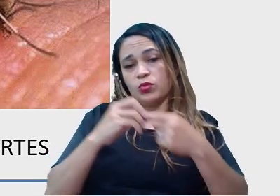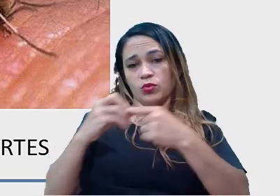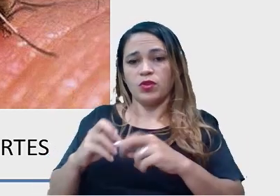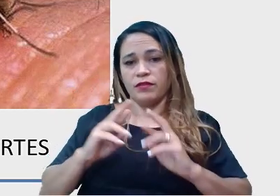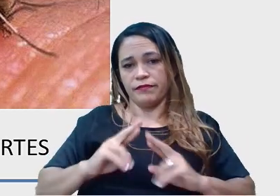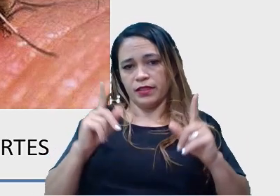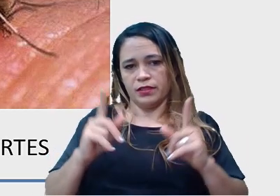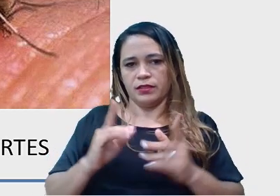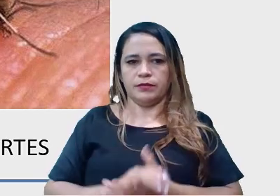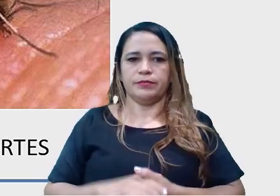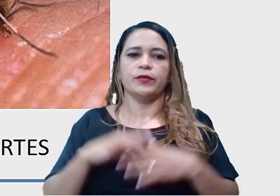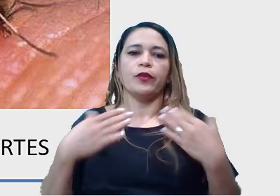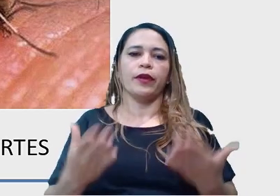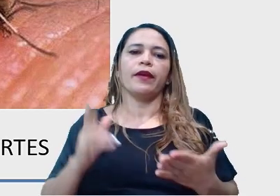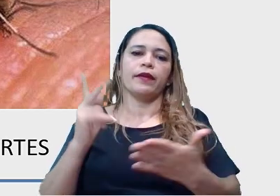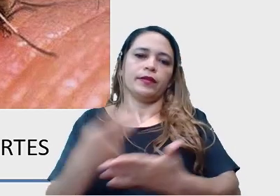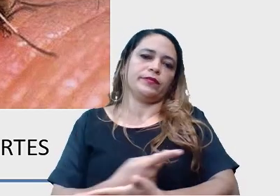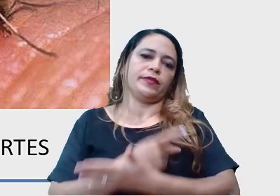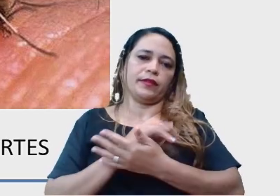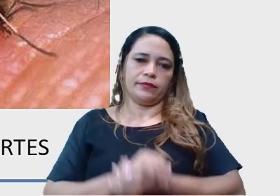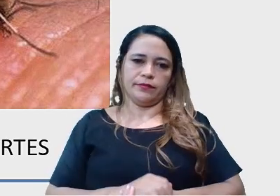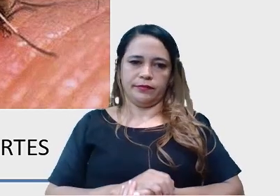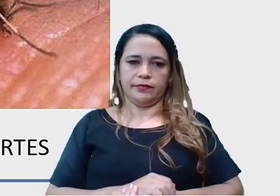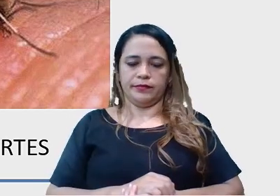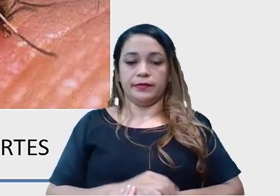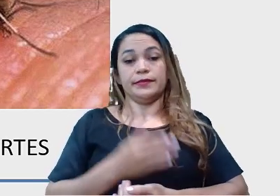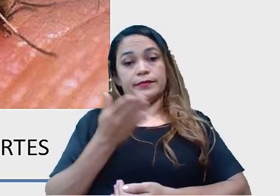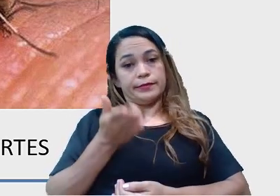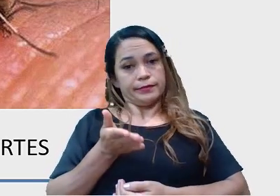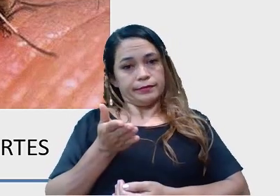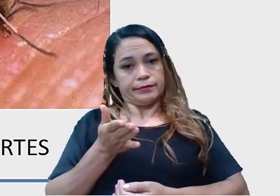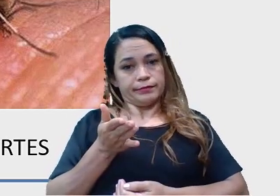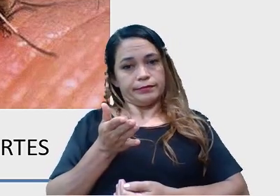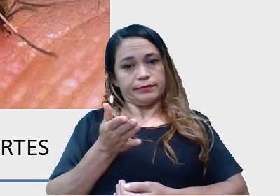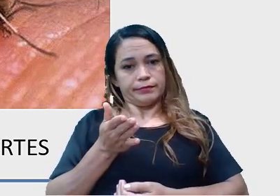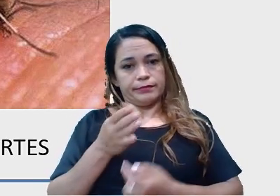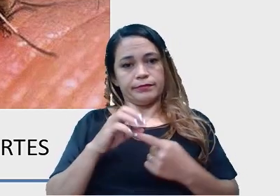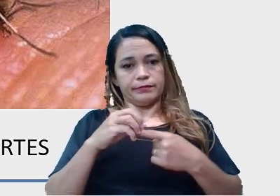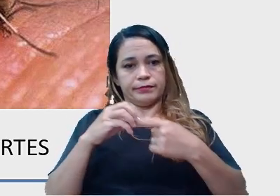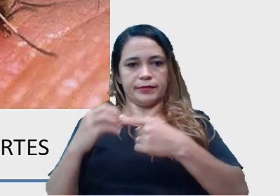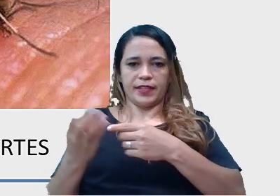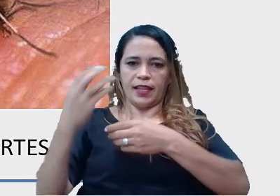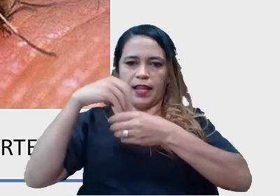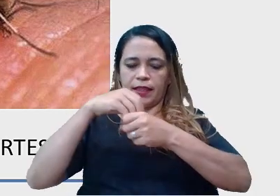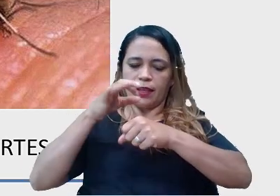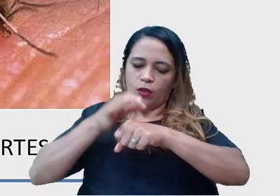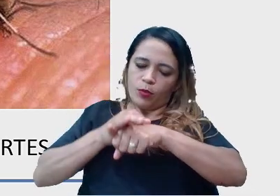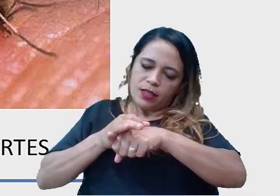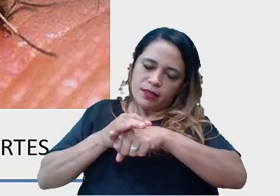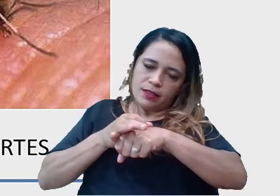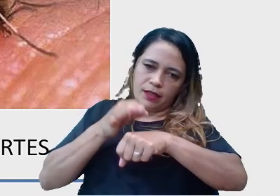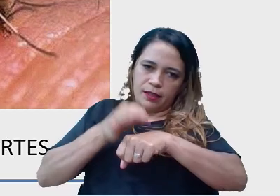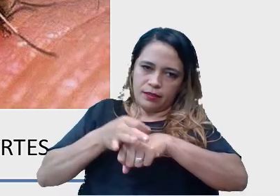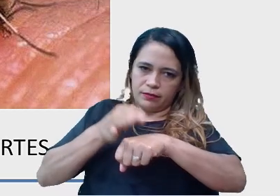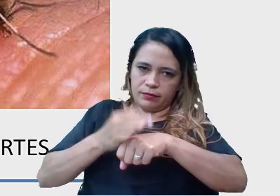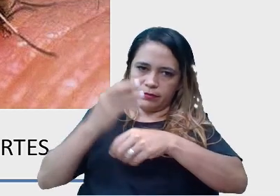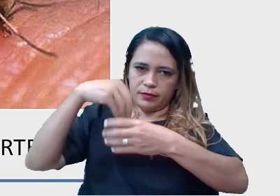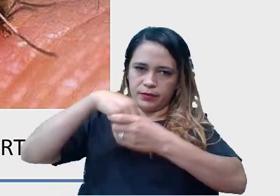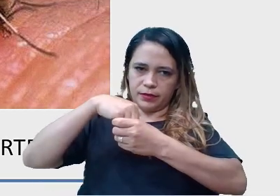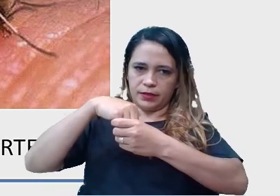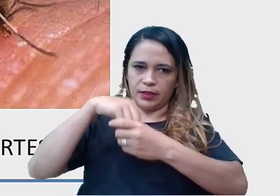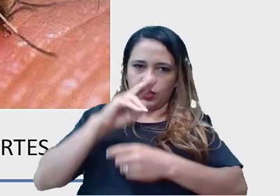mesmo. Quais são os sintomas dessa doença? Esse protozoário ele vai ficar dentro de uma célula de defesa que a gente tem chamada